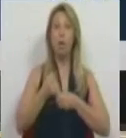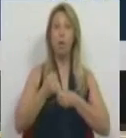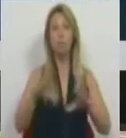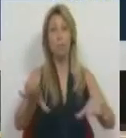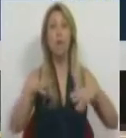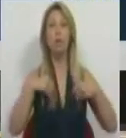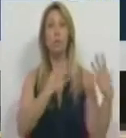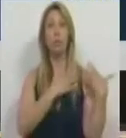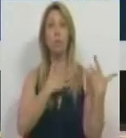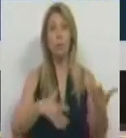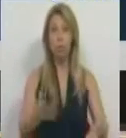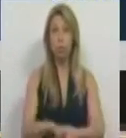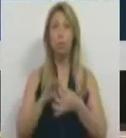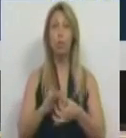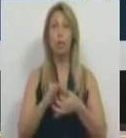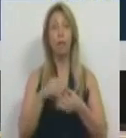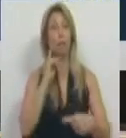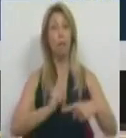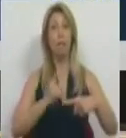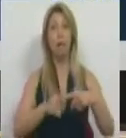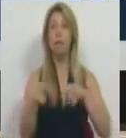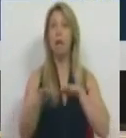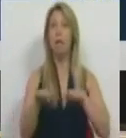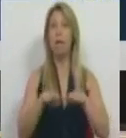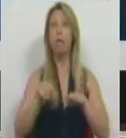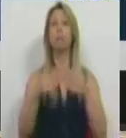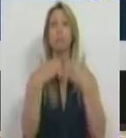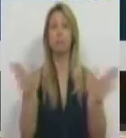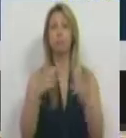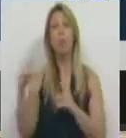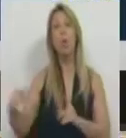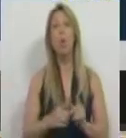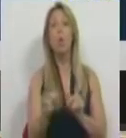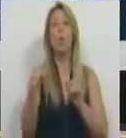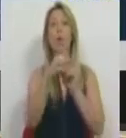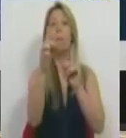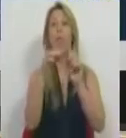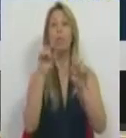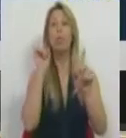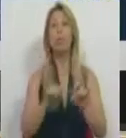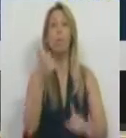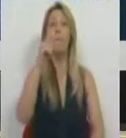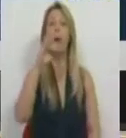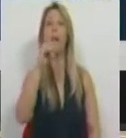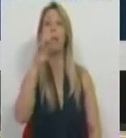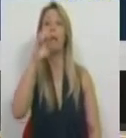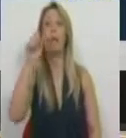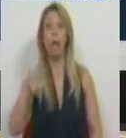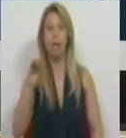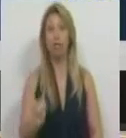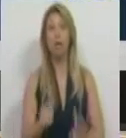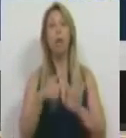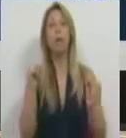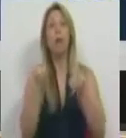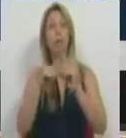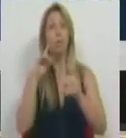solidárias com a Grécia e com a Itália. Reabrir as rotas dos Balcãs e recusar a Europa dos muros. Ser terra firme para